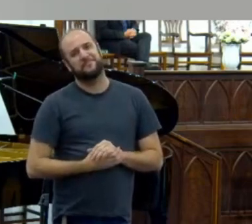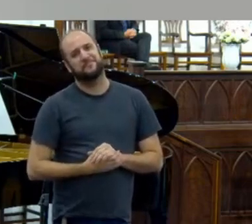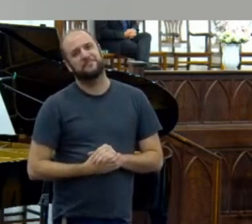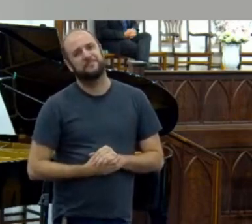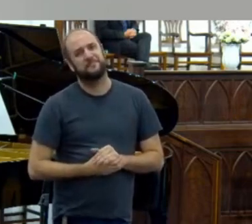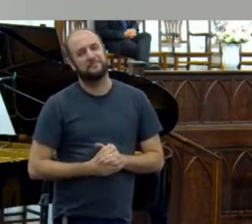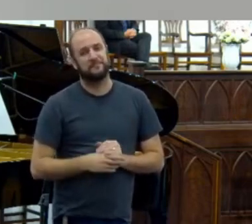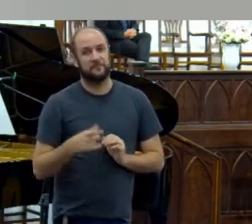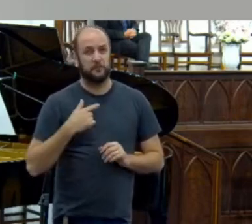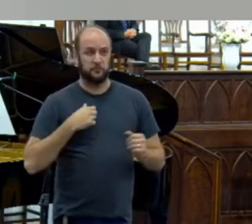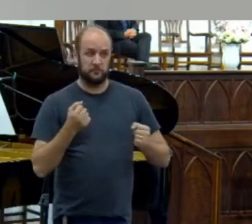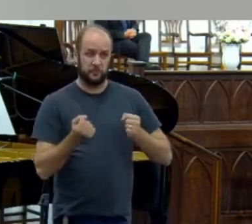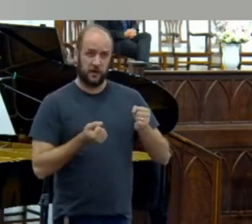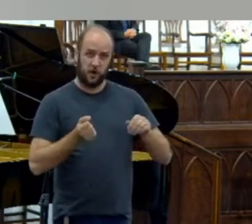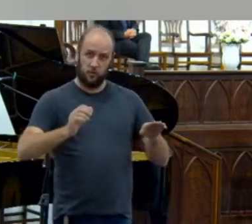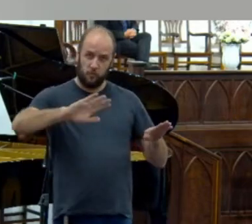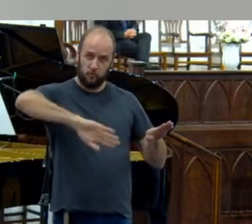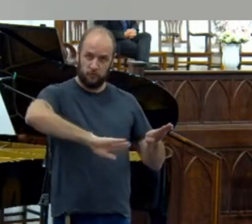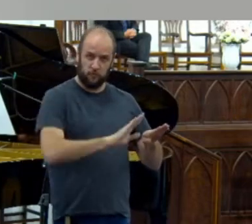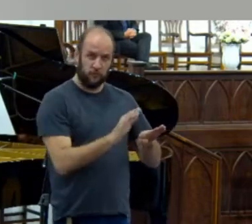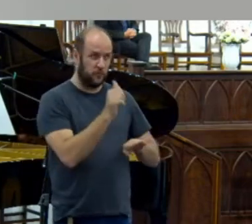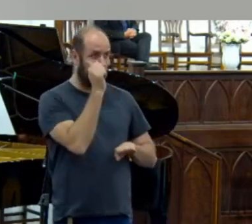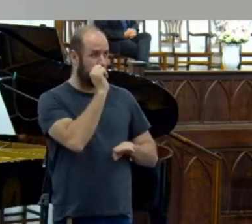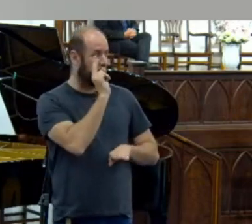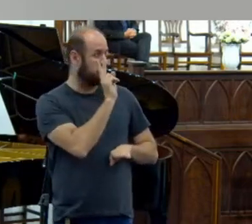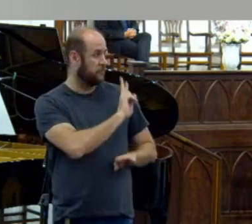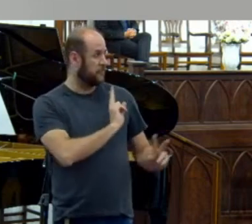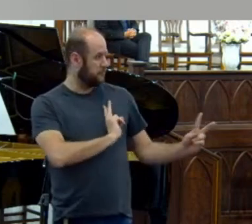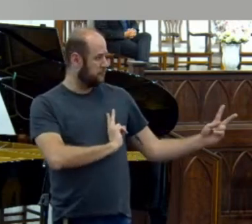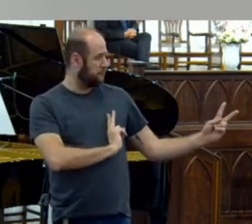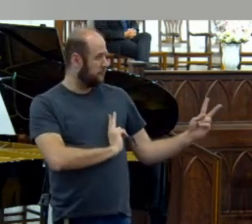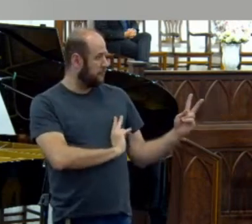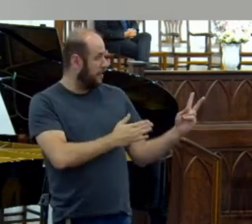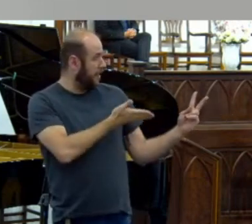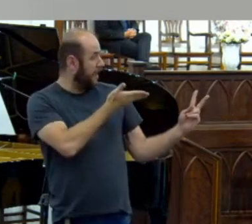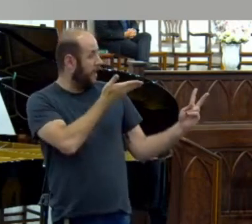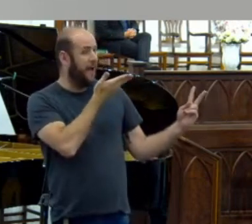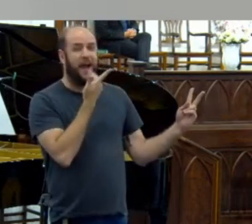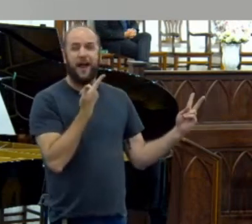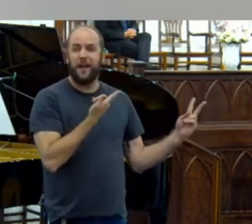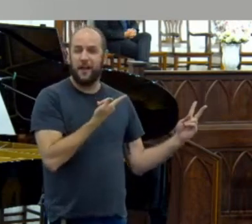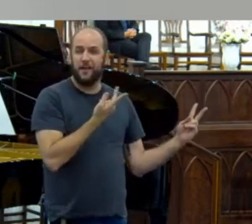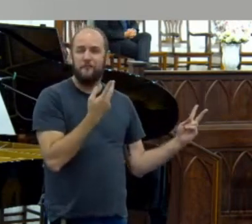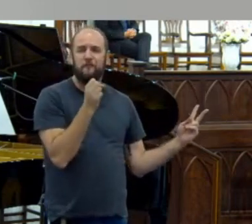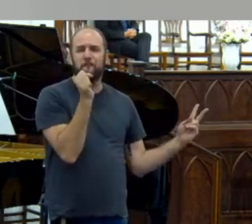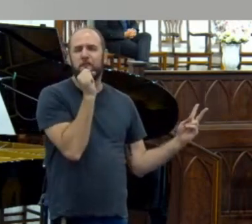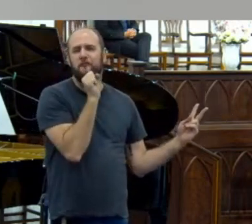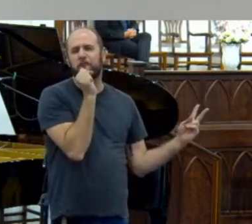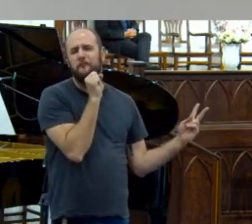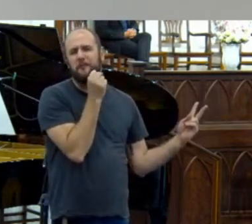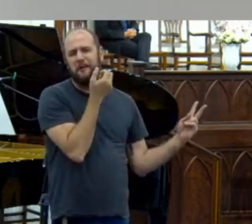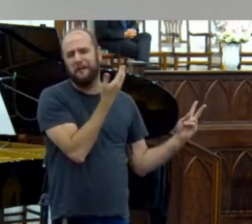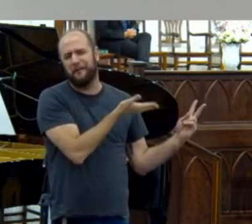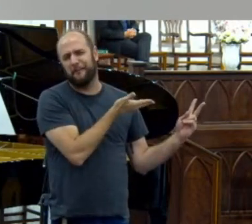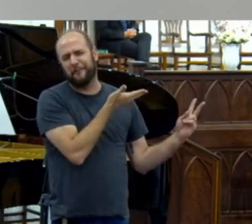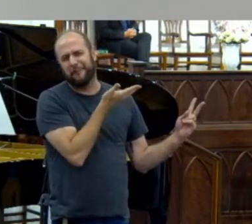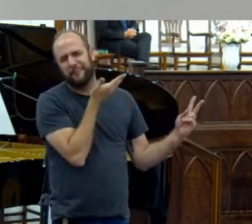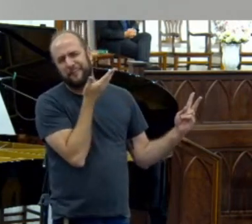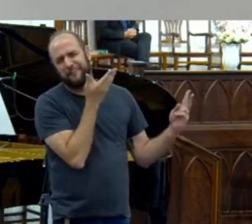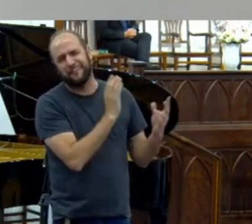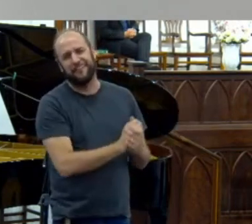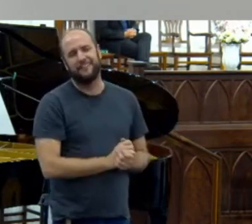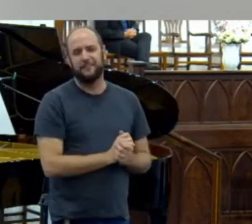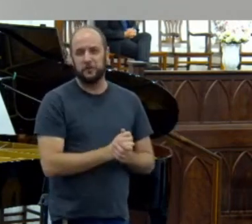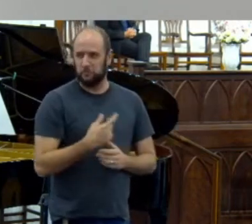Quando chegamos de carro aqui na frente, a Zili viu um casal e disse, nossa, como eles estão velhinhos. Como